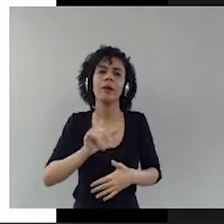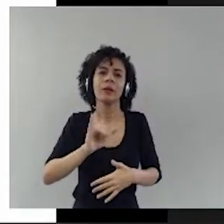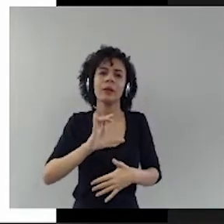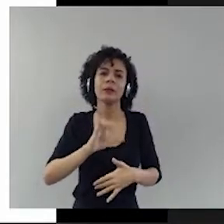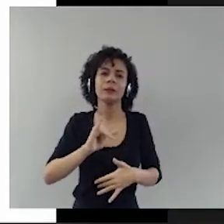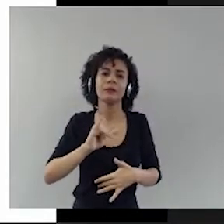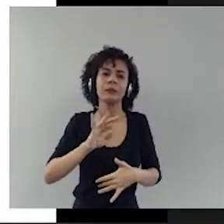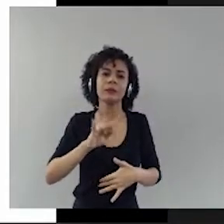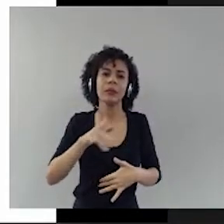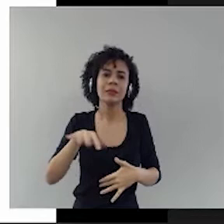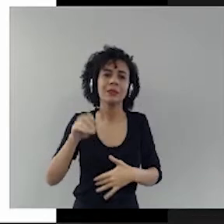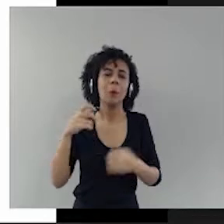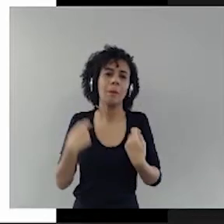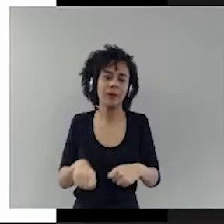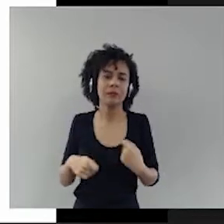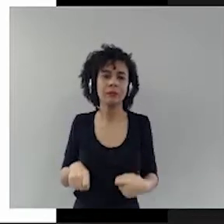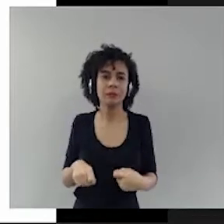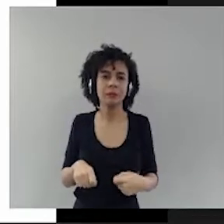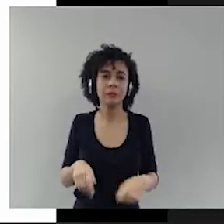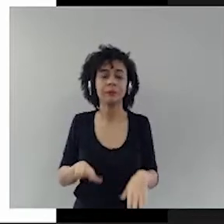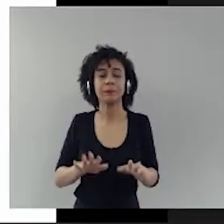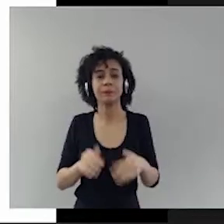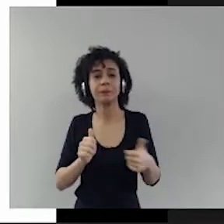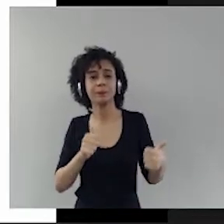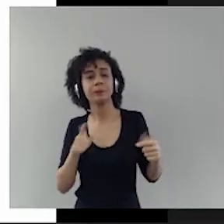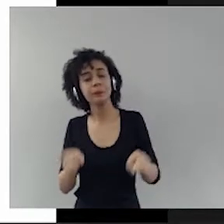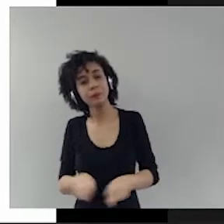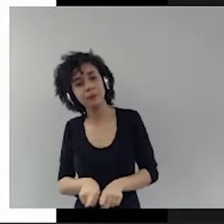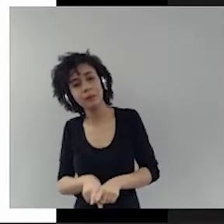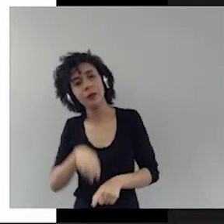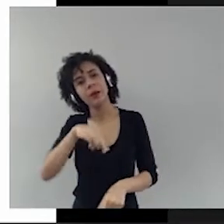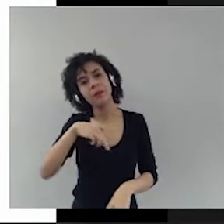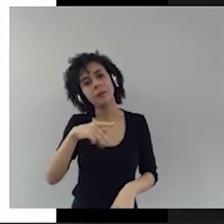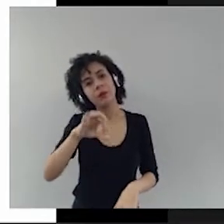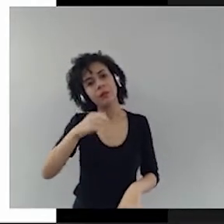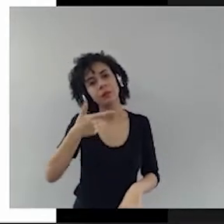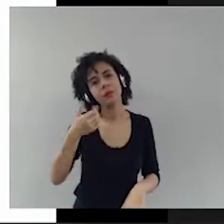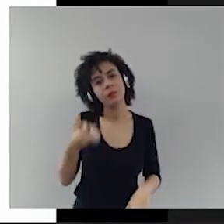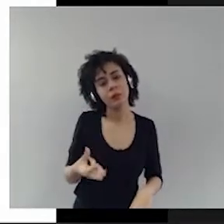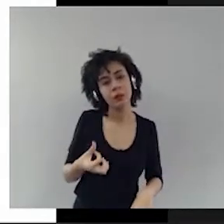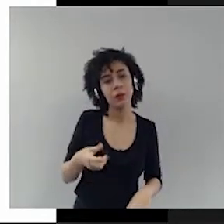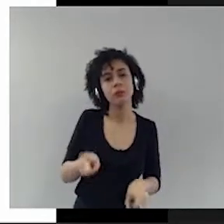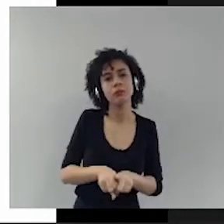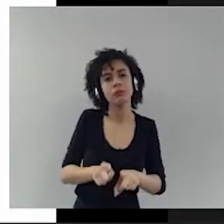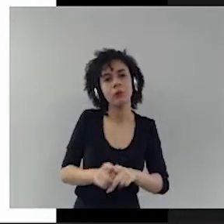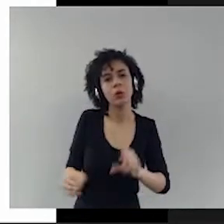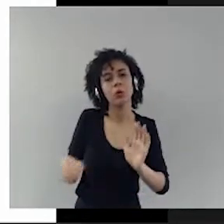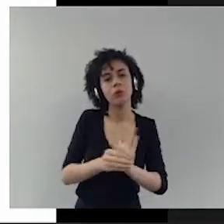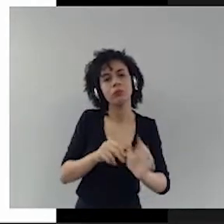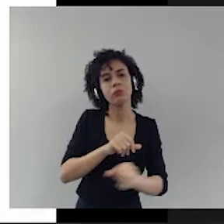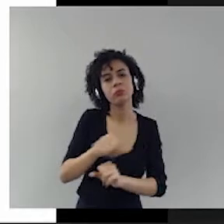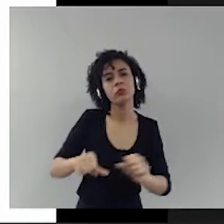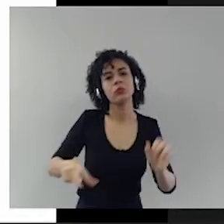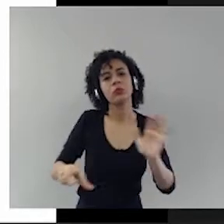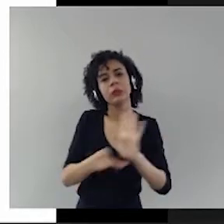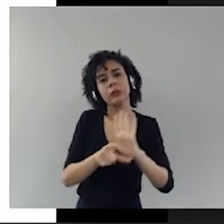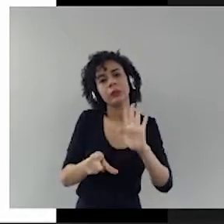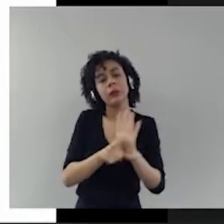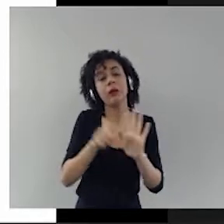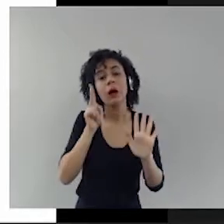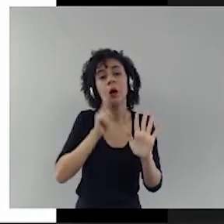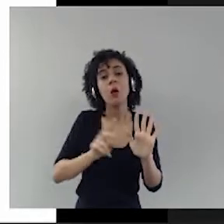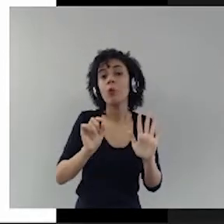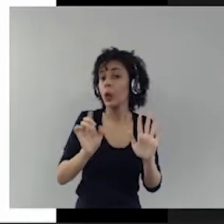normal e também a mp 926 introduzir uma alteração na lei que